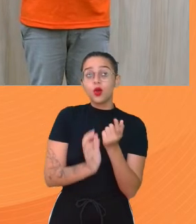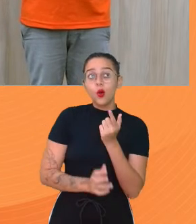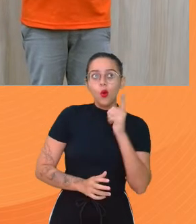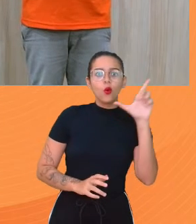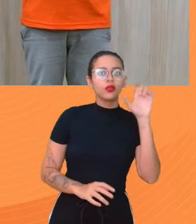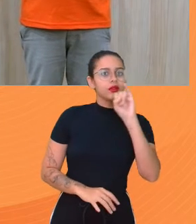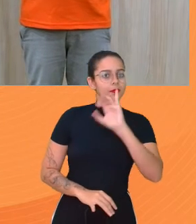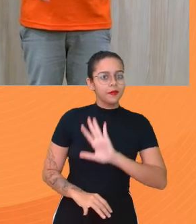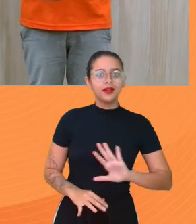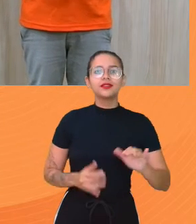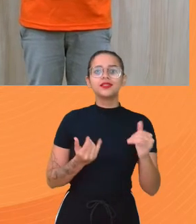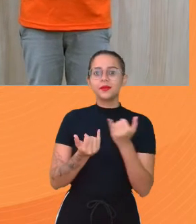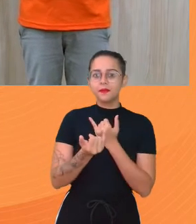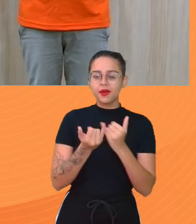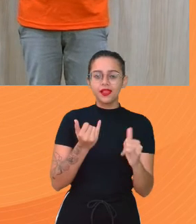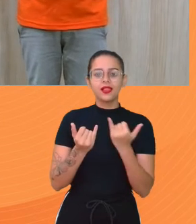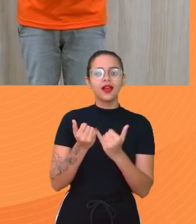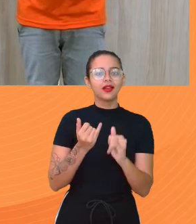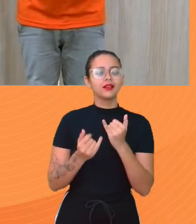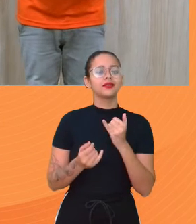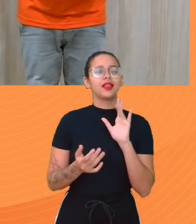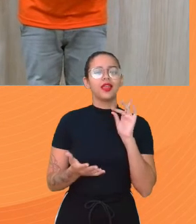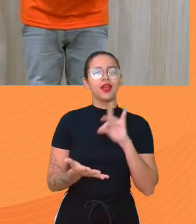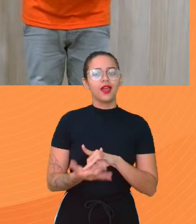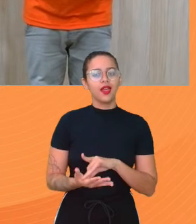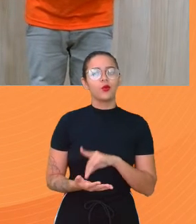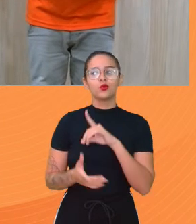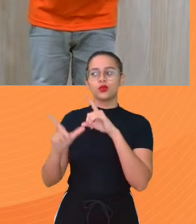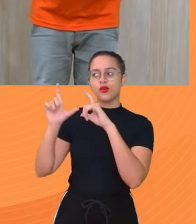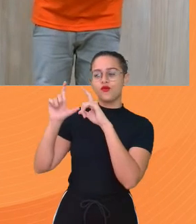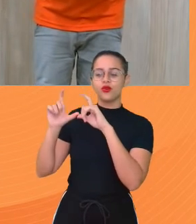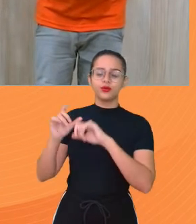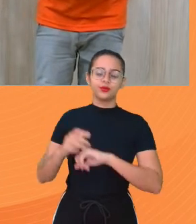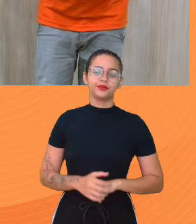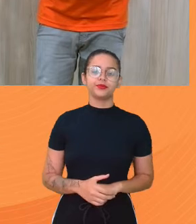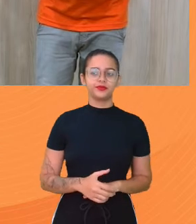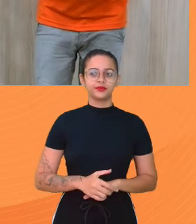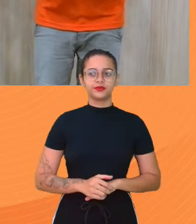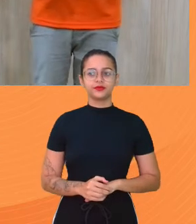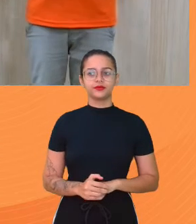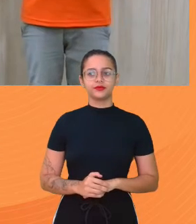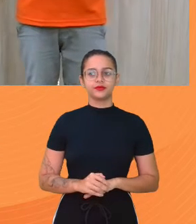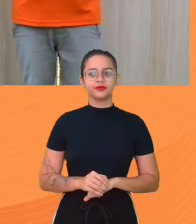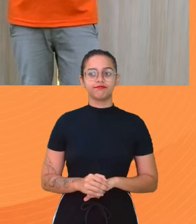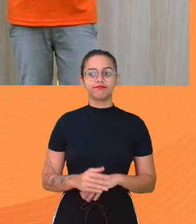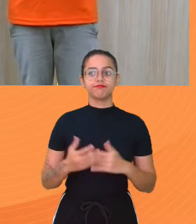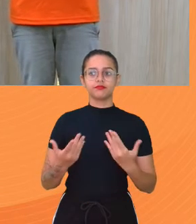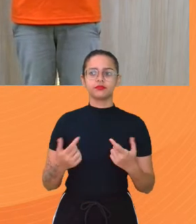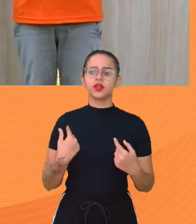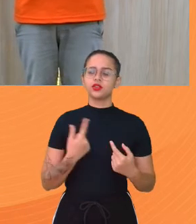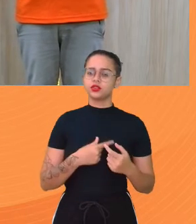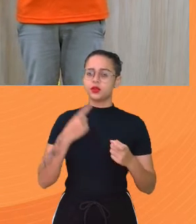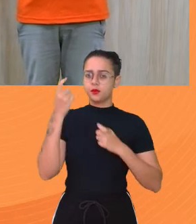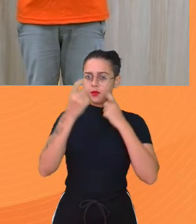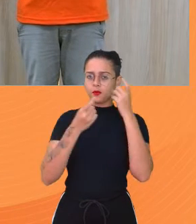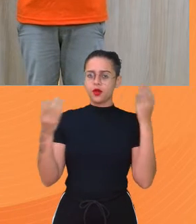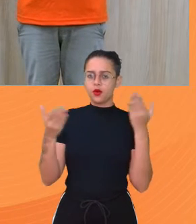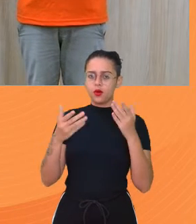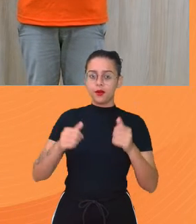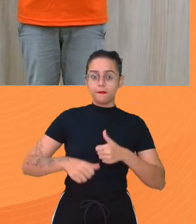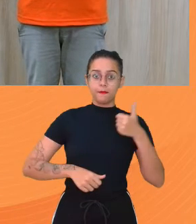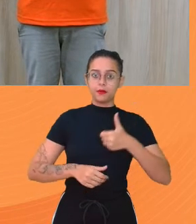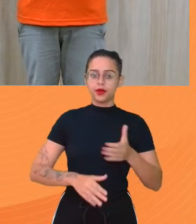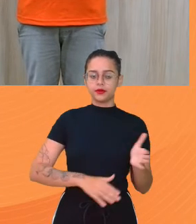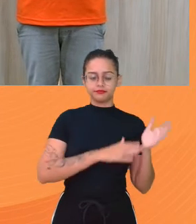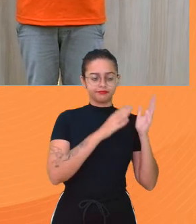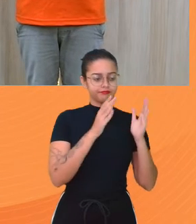outras figuras semelhantes daquela imagem real da qual tu tirou uma foto, tá certo? Como a gente está se preocupando com essa primeira parte,